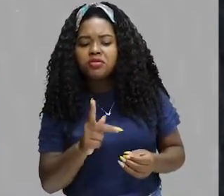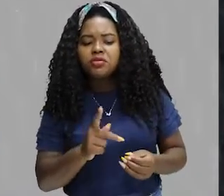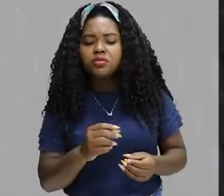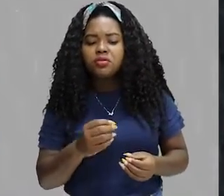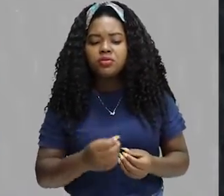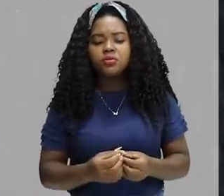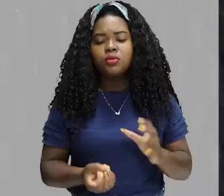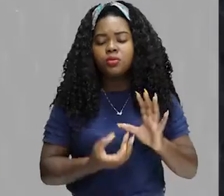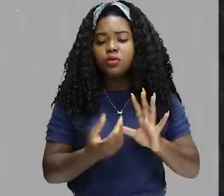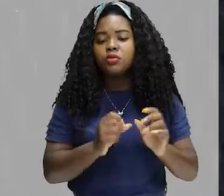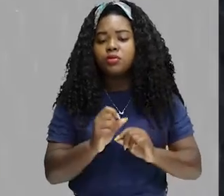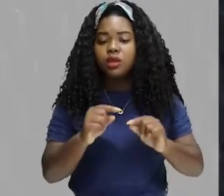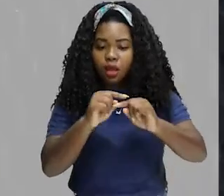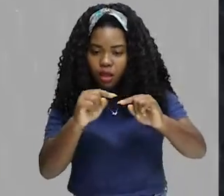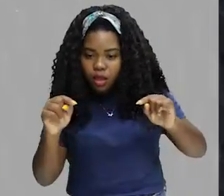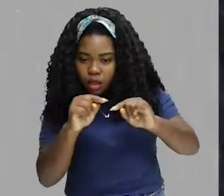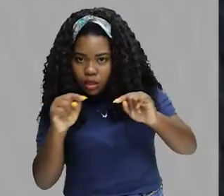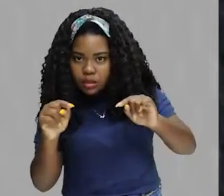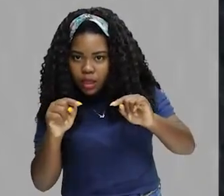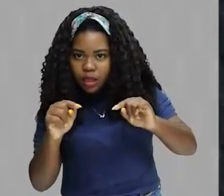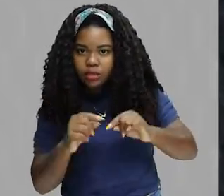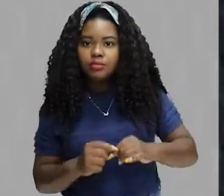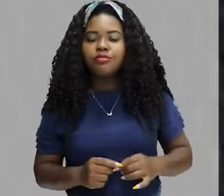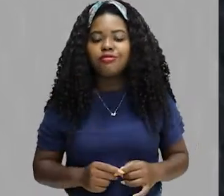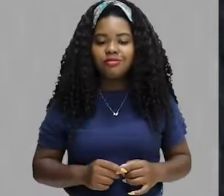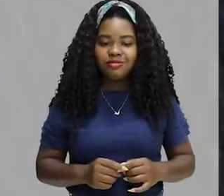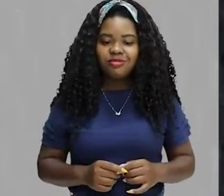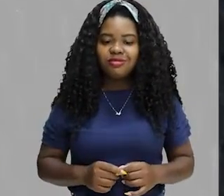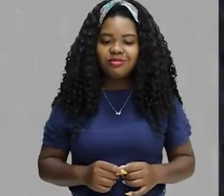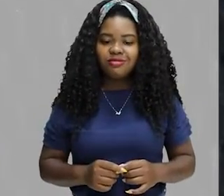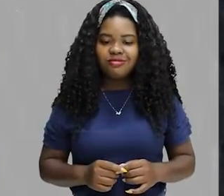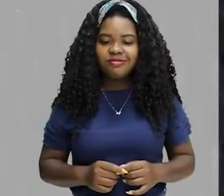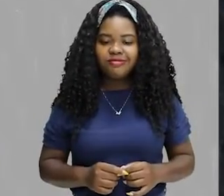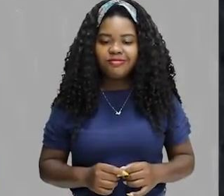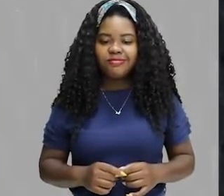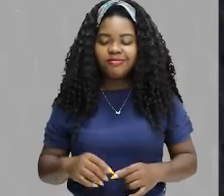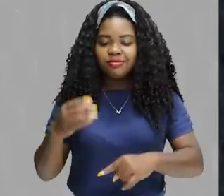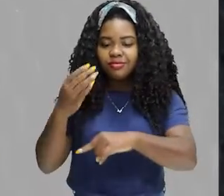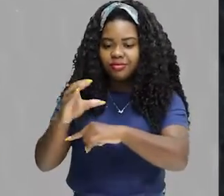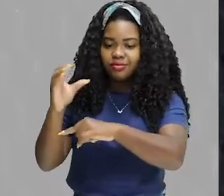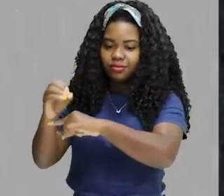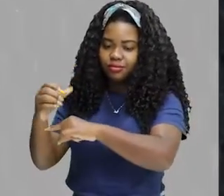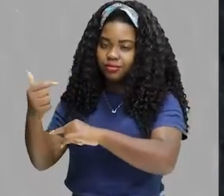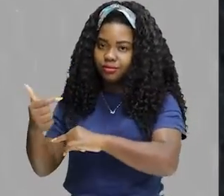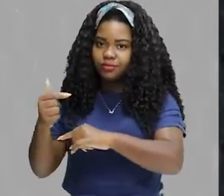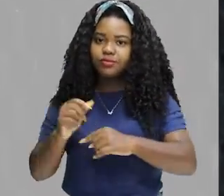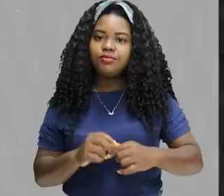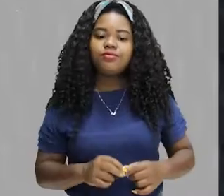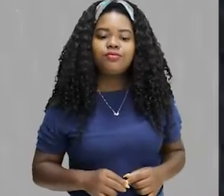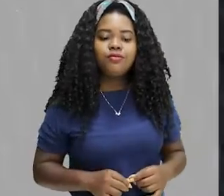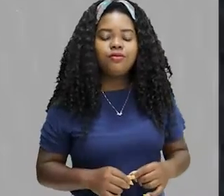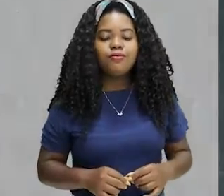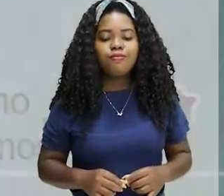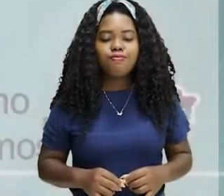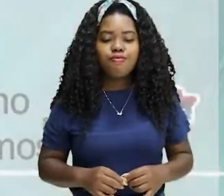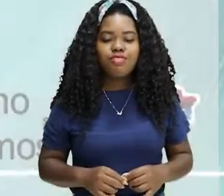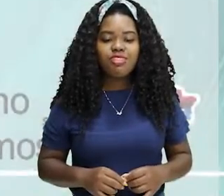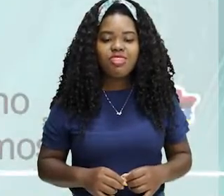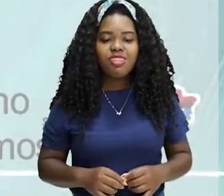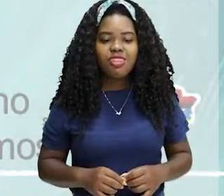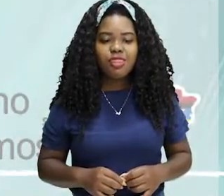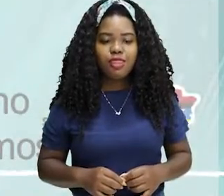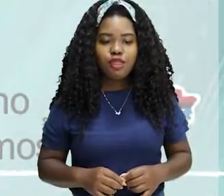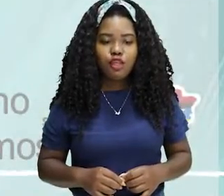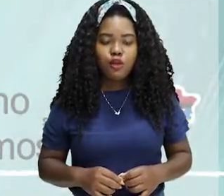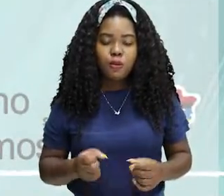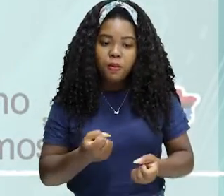formando, originando, produzindo o gás carbônico, o CO2, certo?